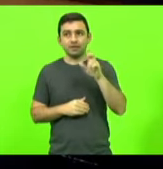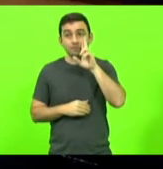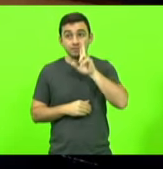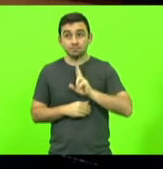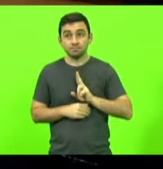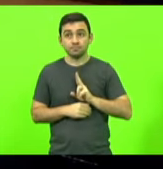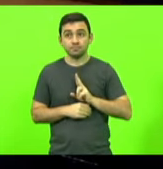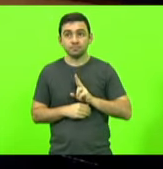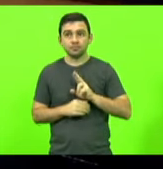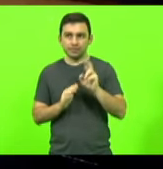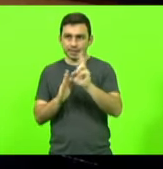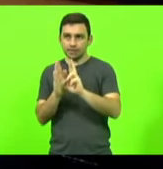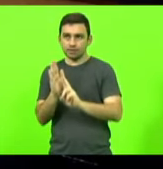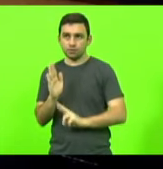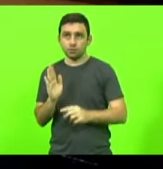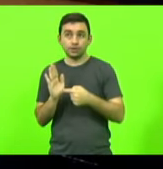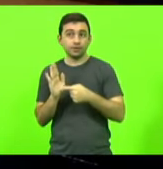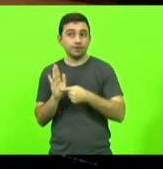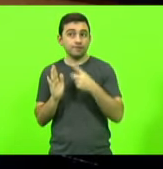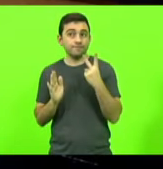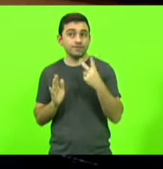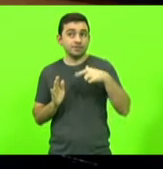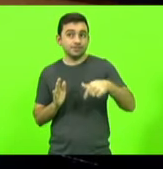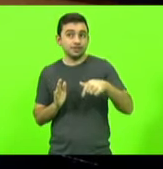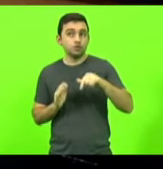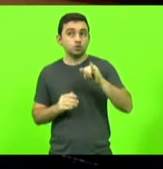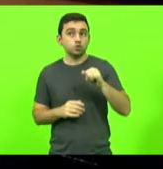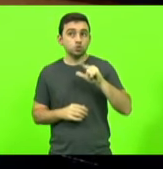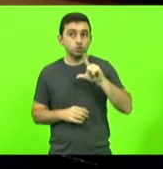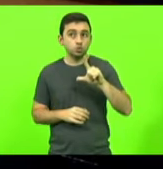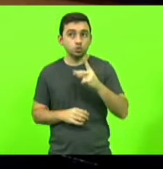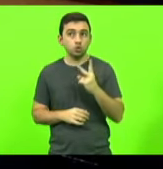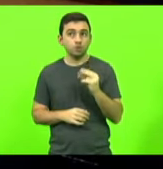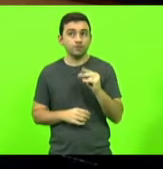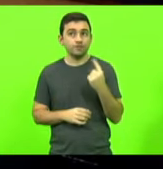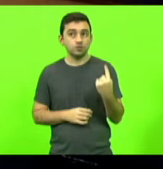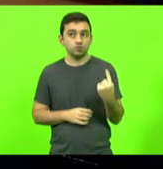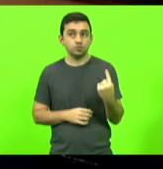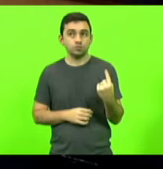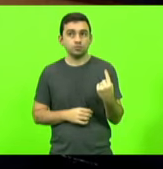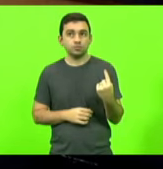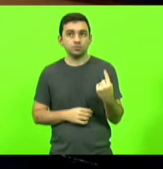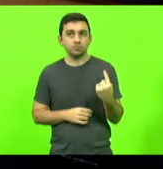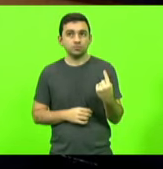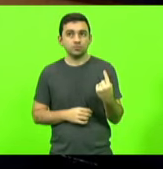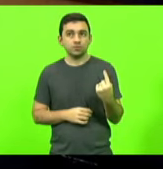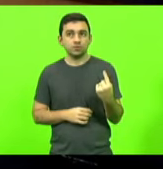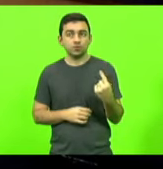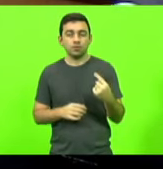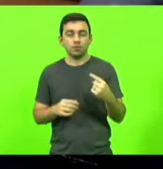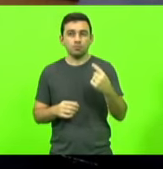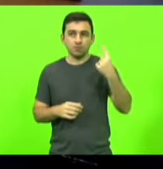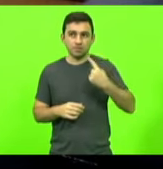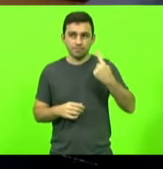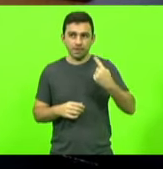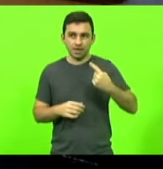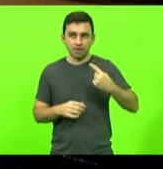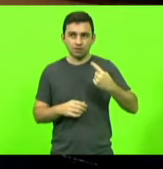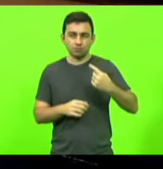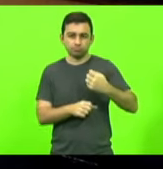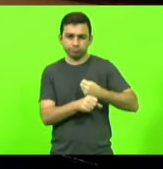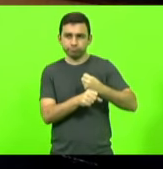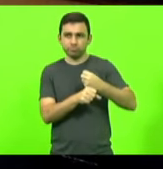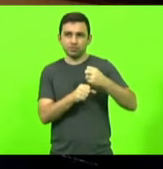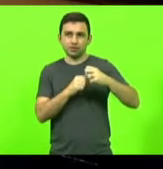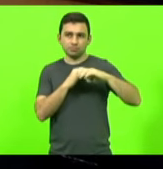esse relatório que eu tenho aqui, ele é do dia 27 de julho de 2021, o lote 1 da 470 custa